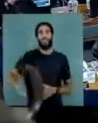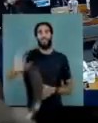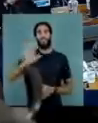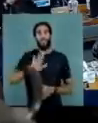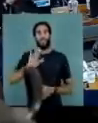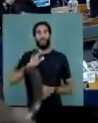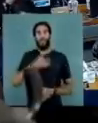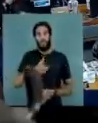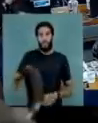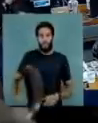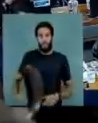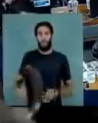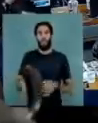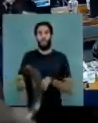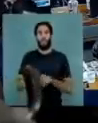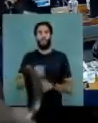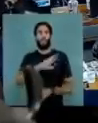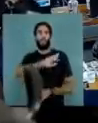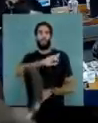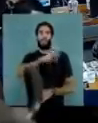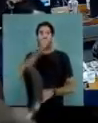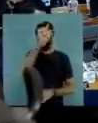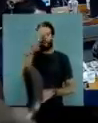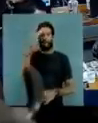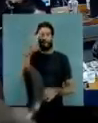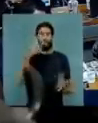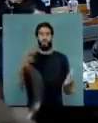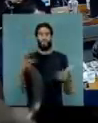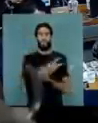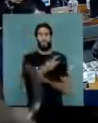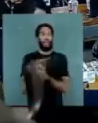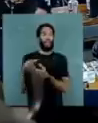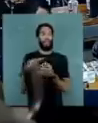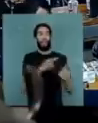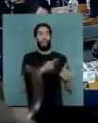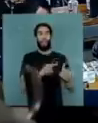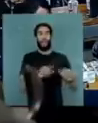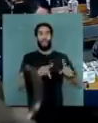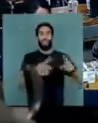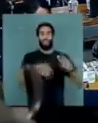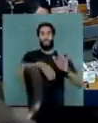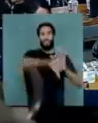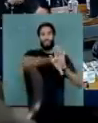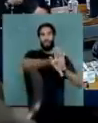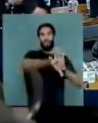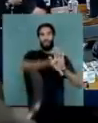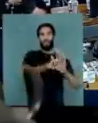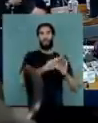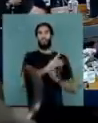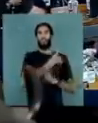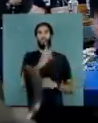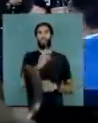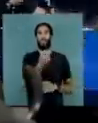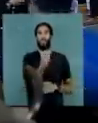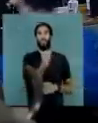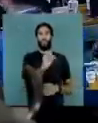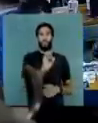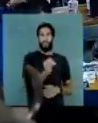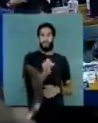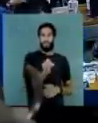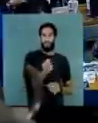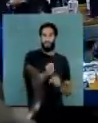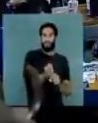responsabilização dos autores dos atos criminosos e antidemocráticos perpetrados no dia 8 de janeiro de